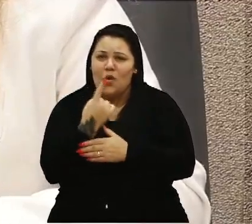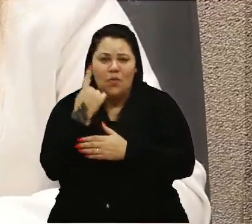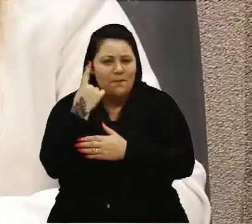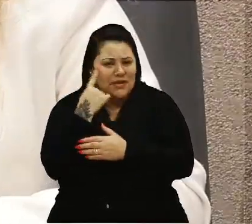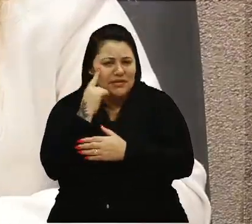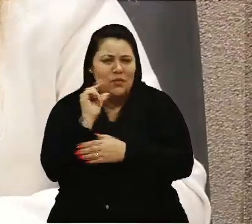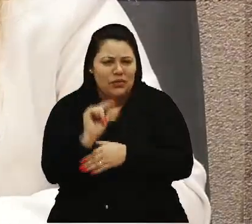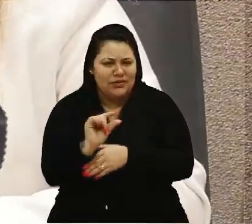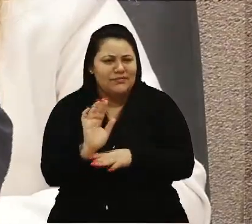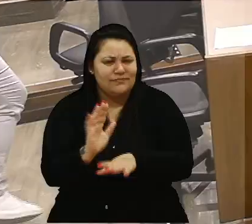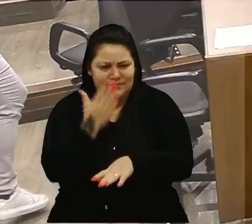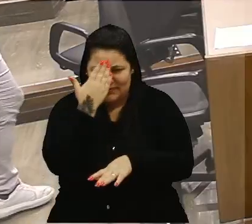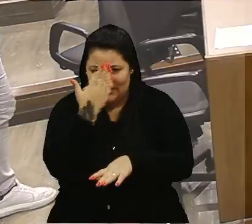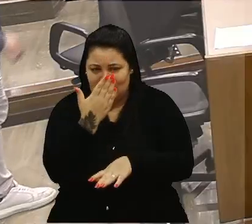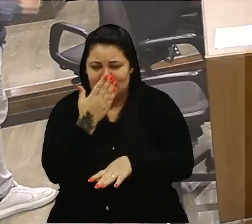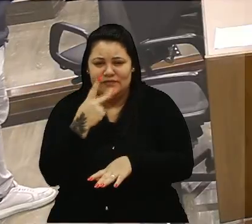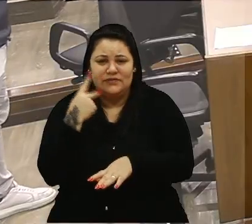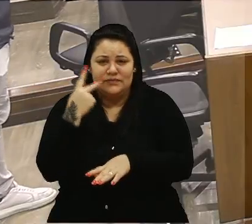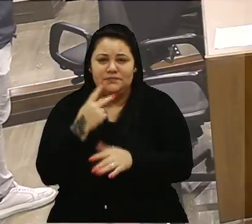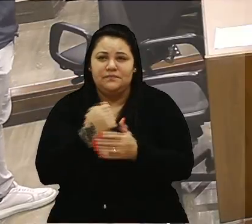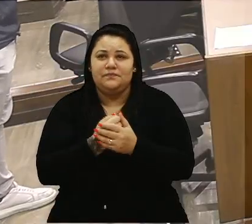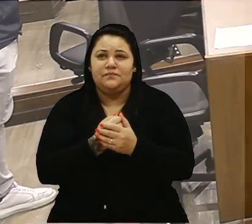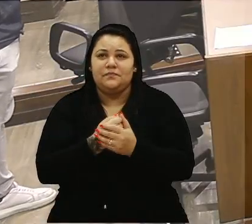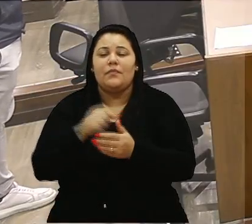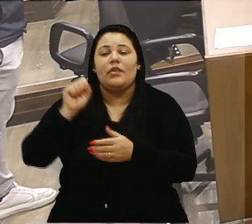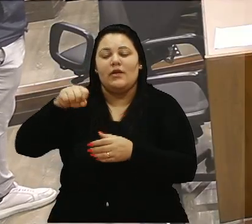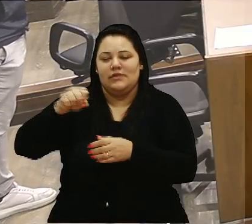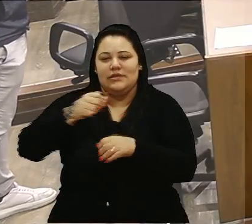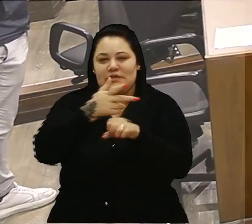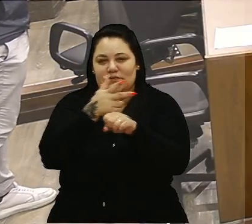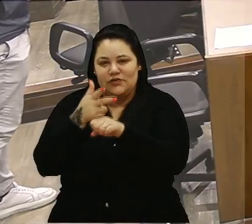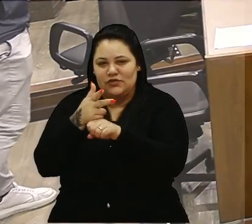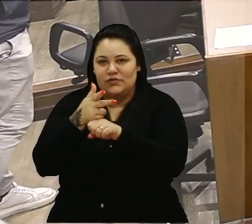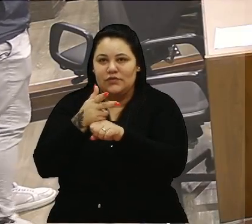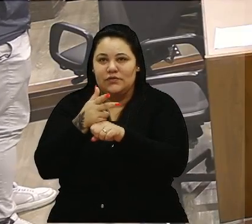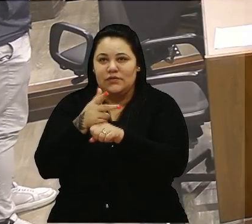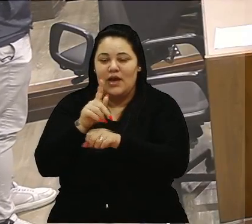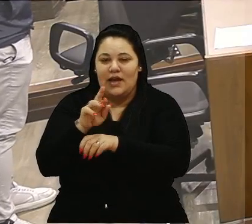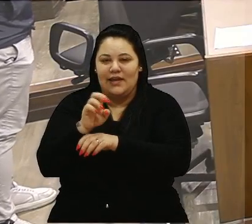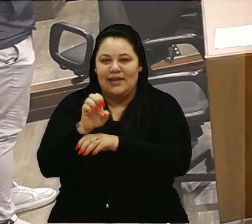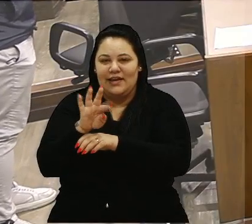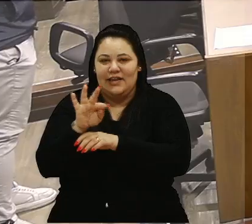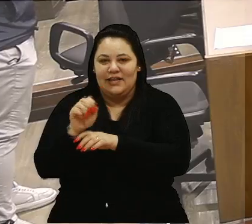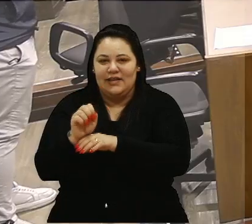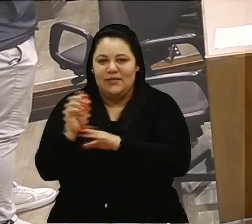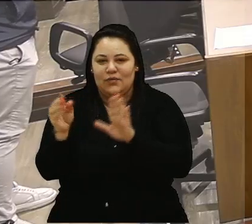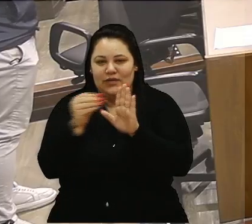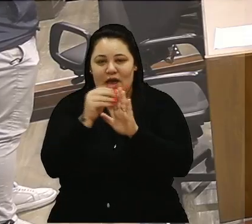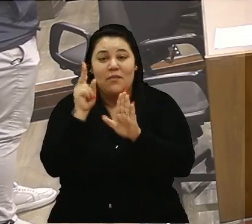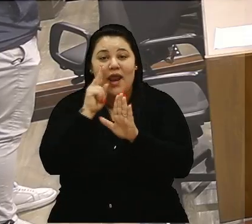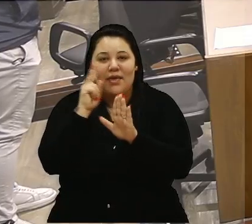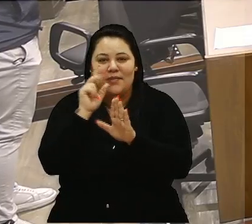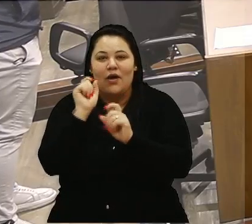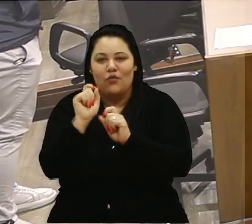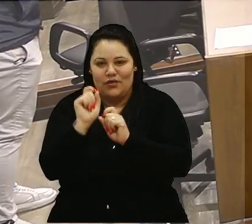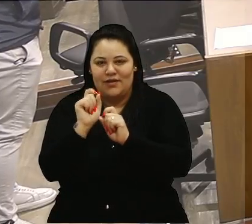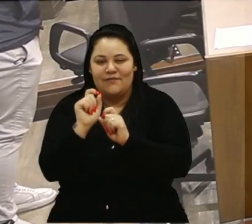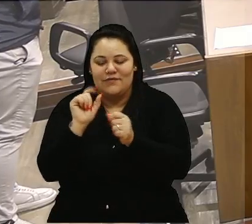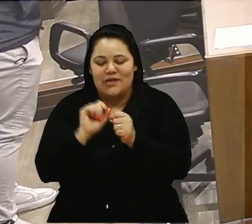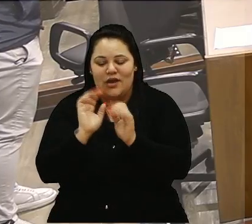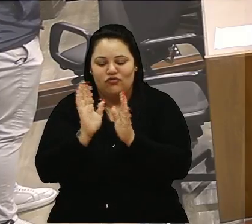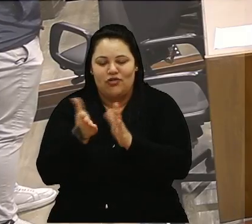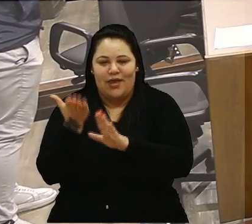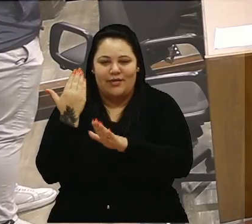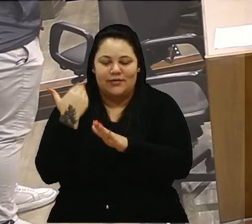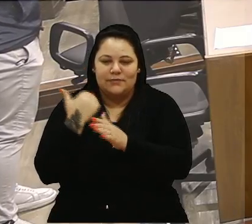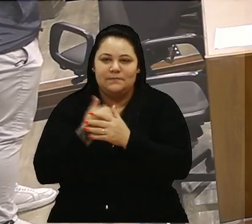vereador. Vereador Fantinel, foi esse vídeo também que o pessoal lá colocou a Greta para assistir, para relembrar ela do que eles fizeram. Sua parte,